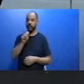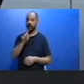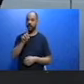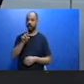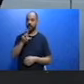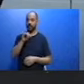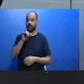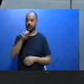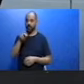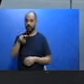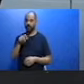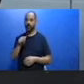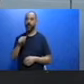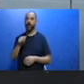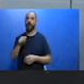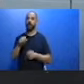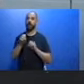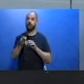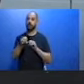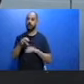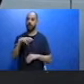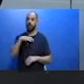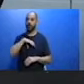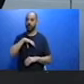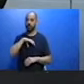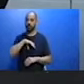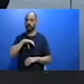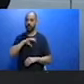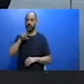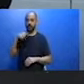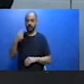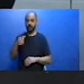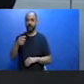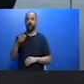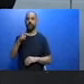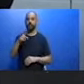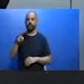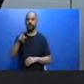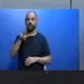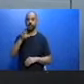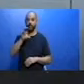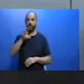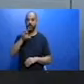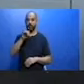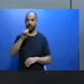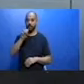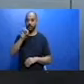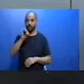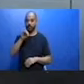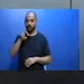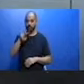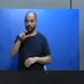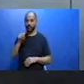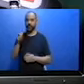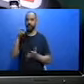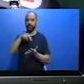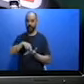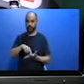português pros fala professora cristina com vocês então hoje